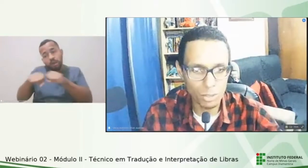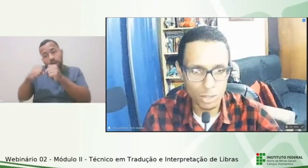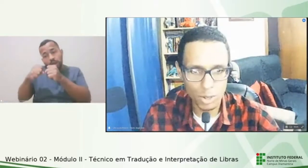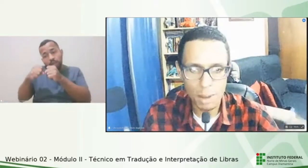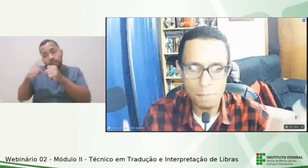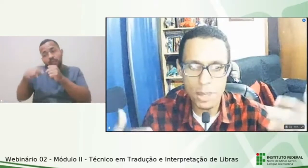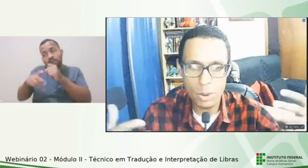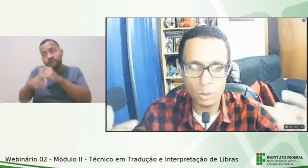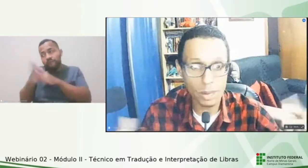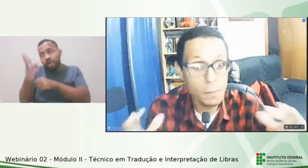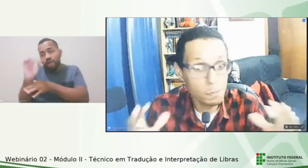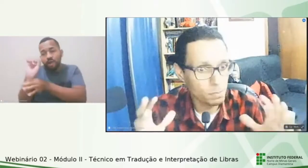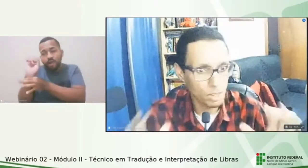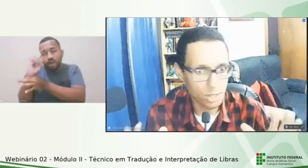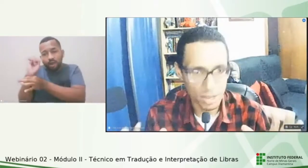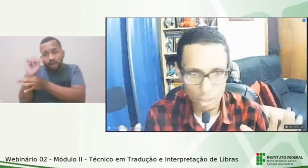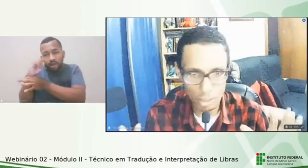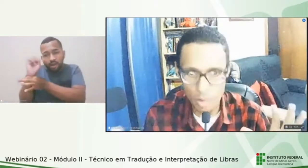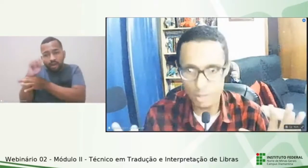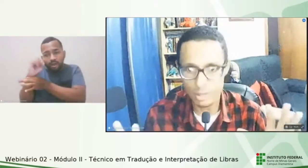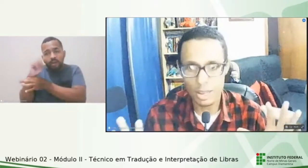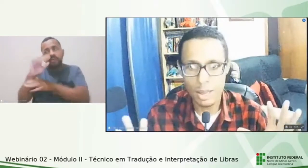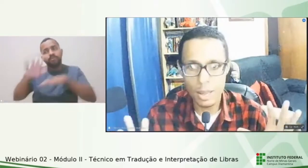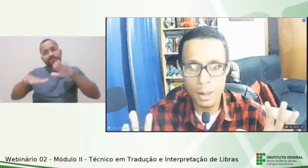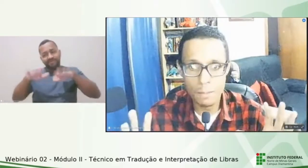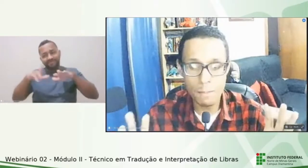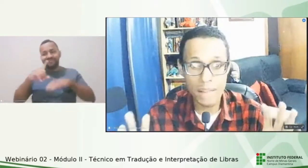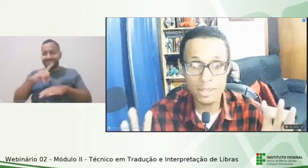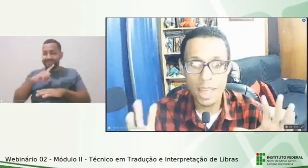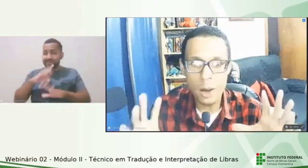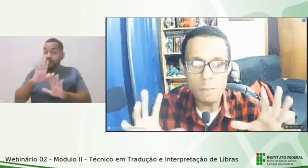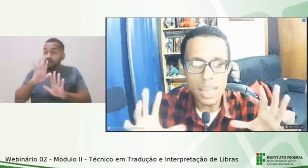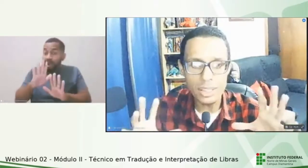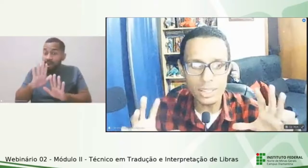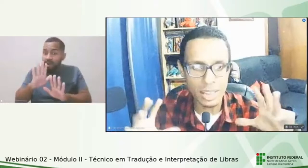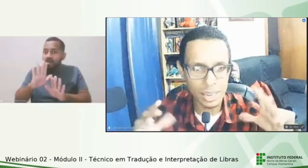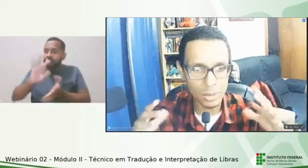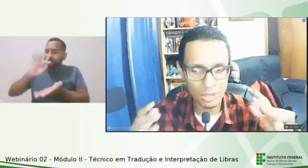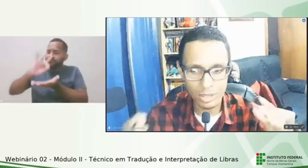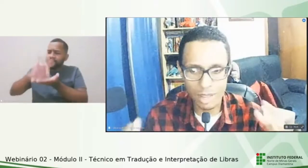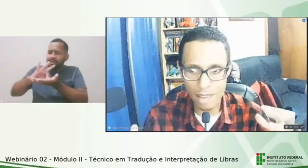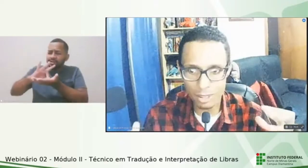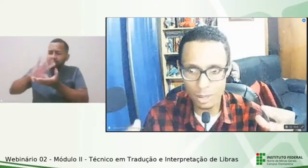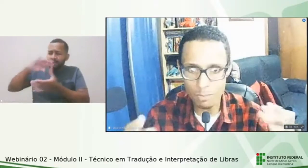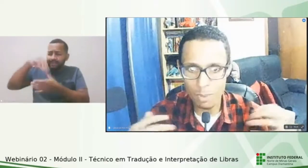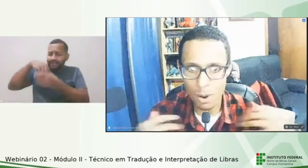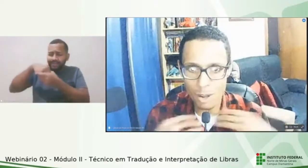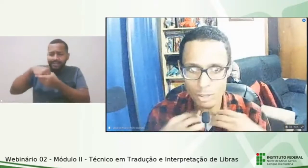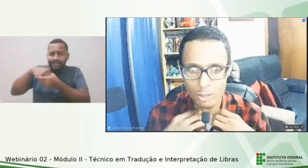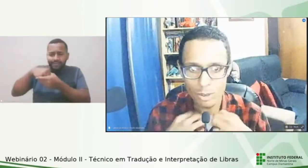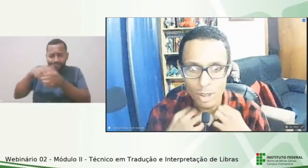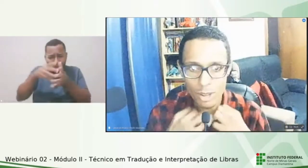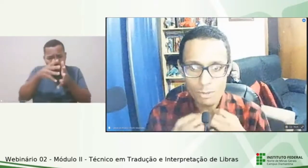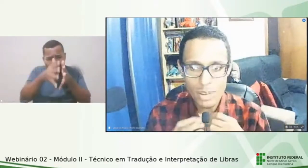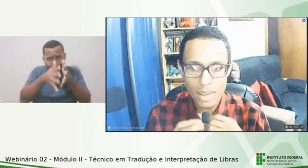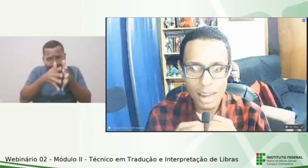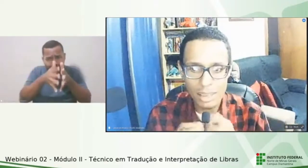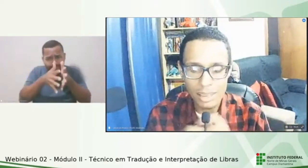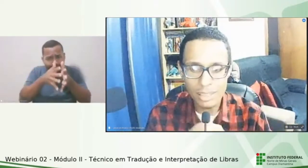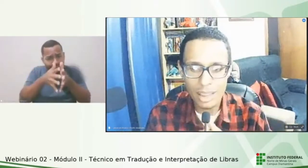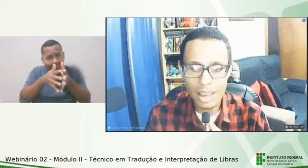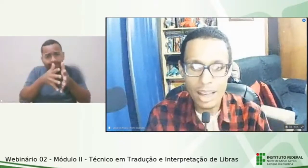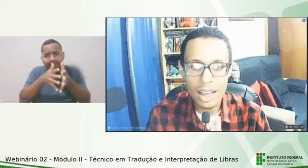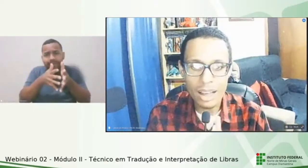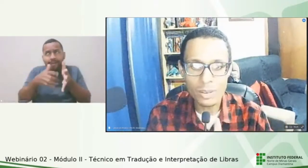no fisioterapeuta. São essas coisas. Mas realmente, na língua de sinais, eu não posso ficar ali,